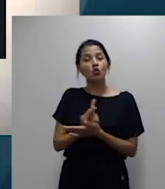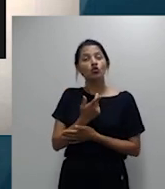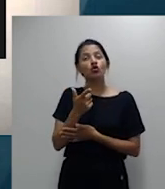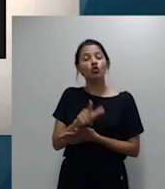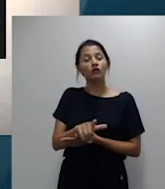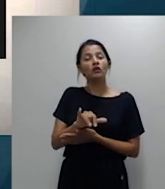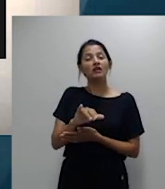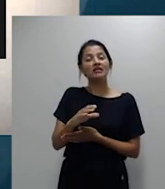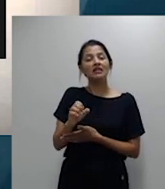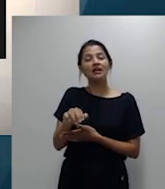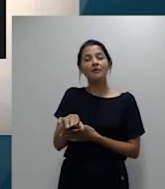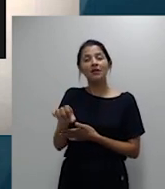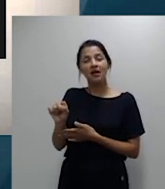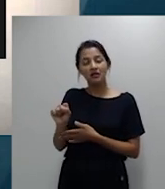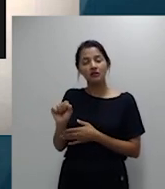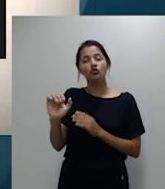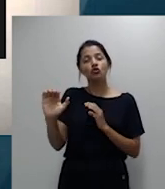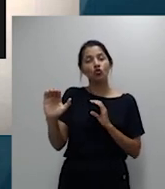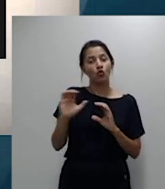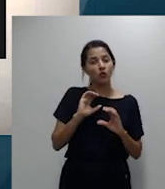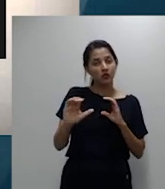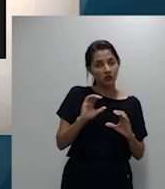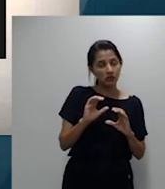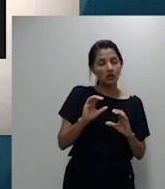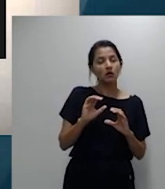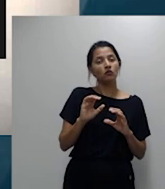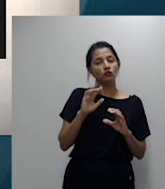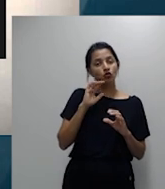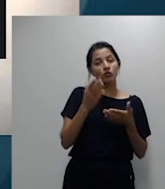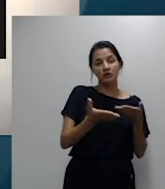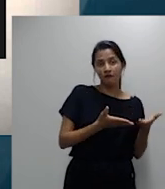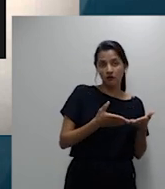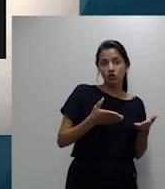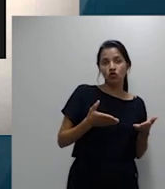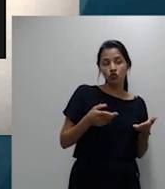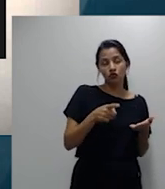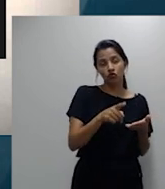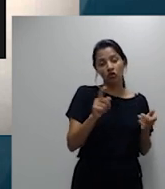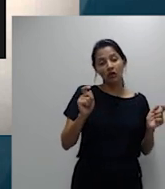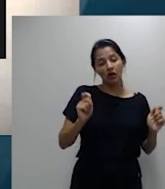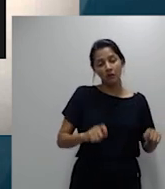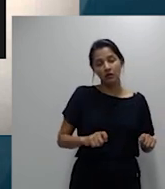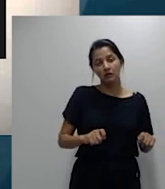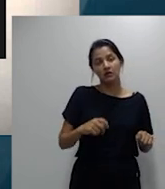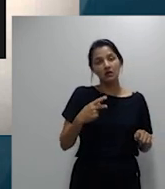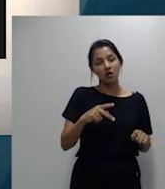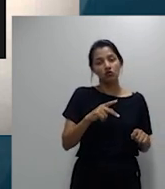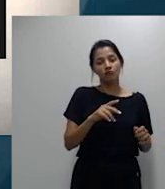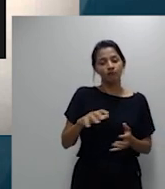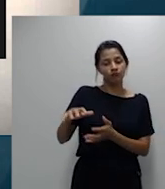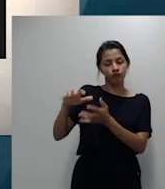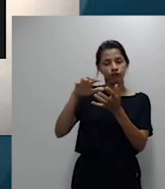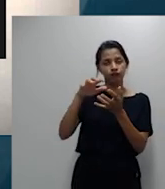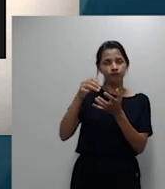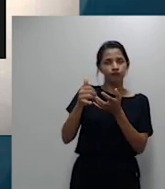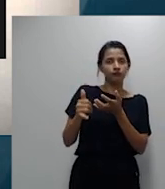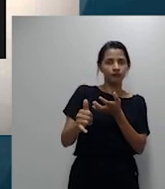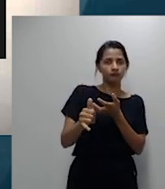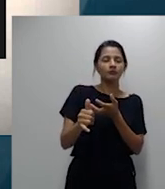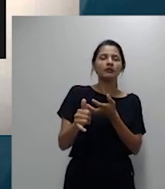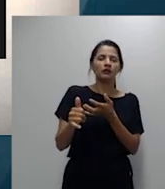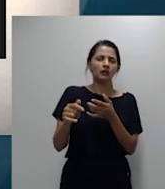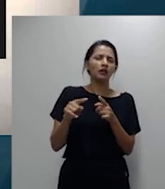ICMS comunicação sobre os serviços de prestação de capacidades satélite e de um modo